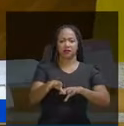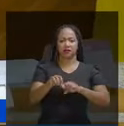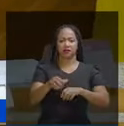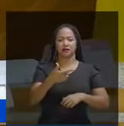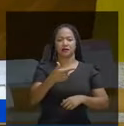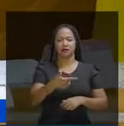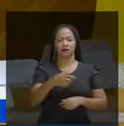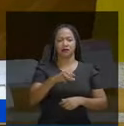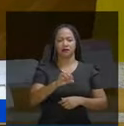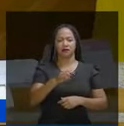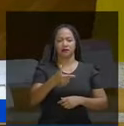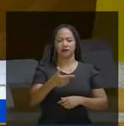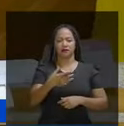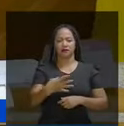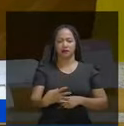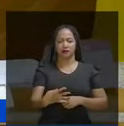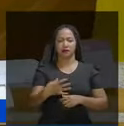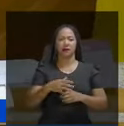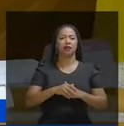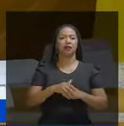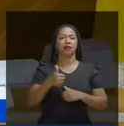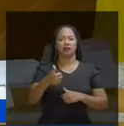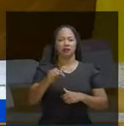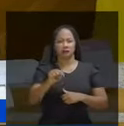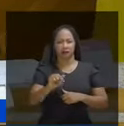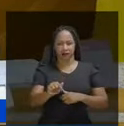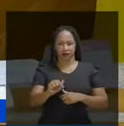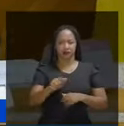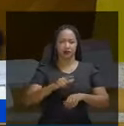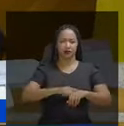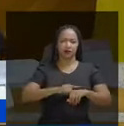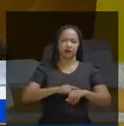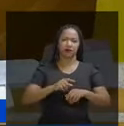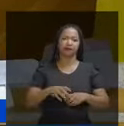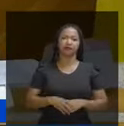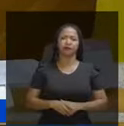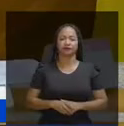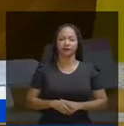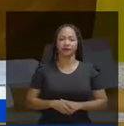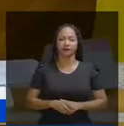setembro de 2024, às 17 horas, a partir das 17 horas.